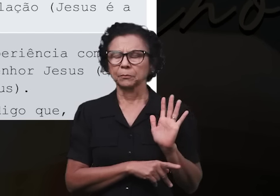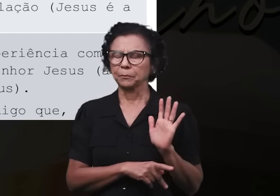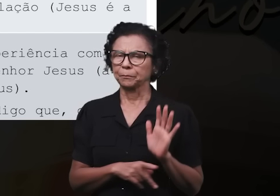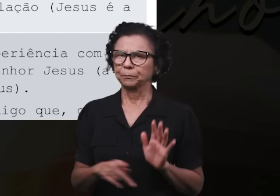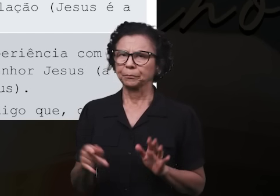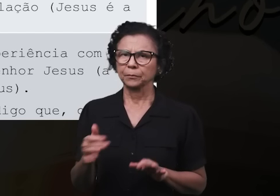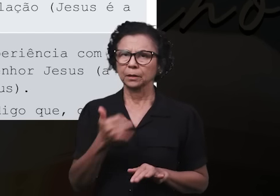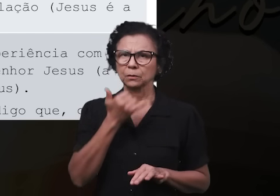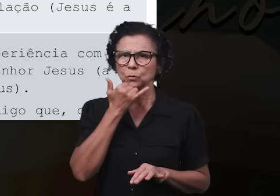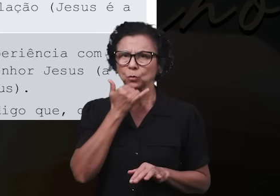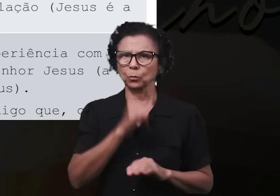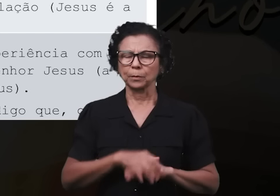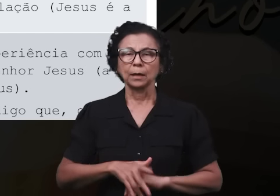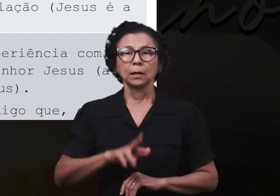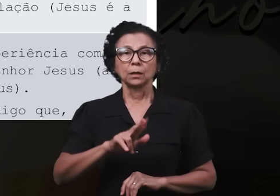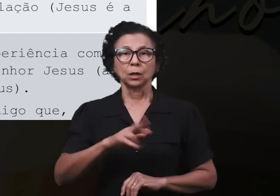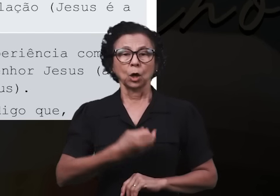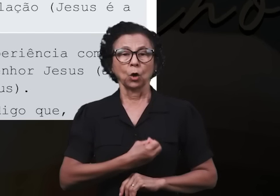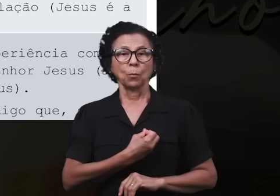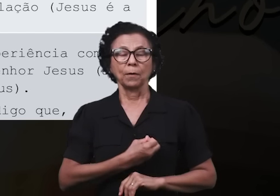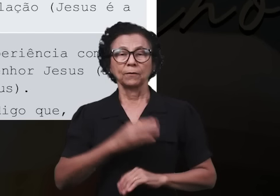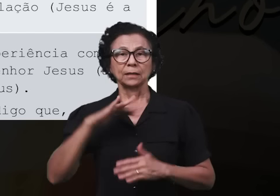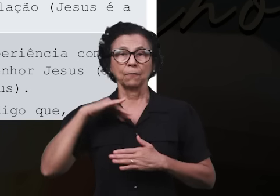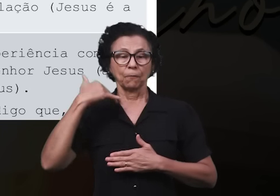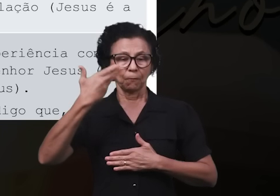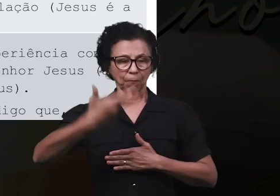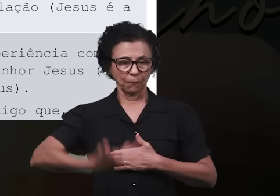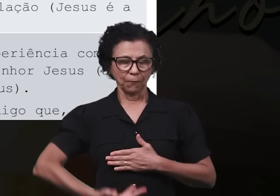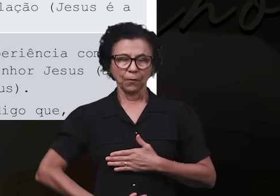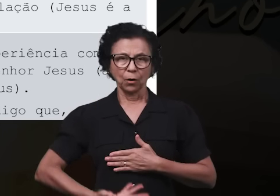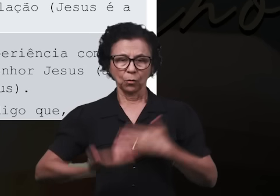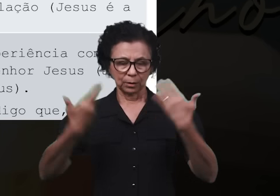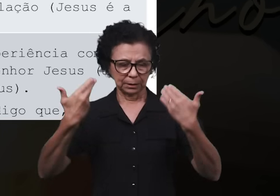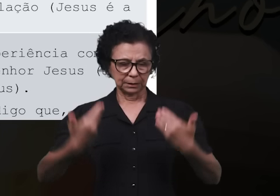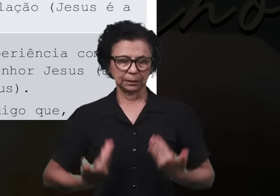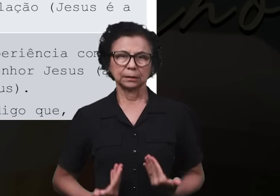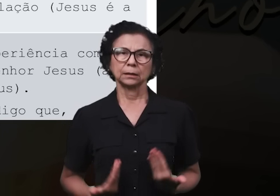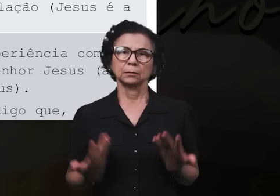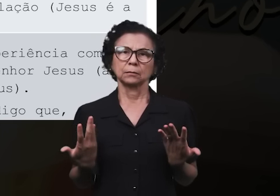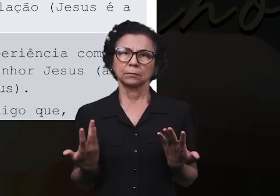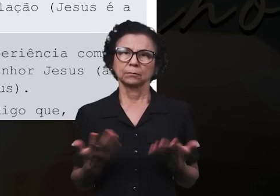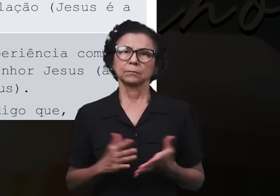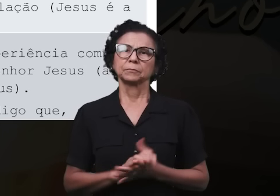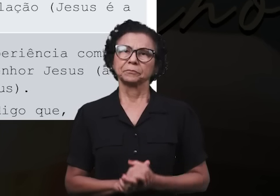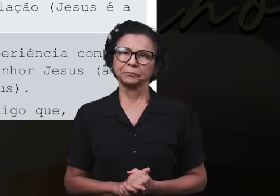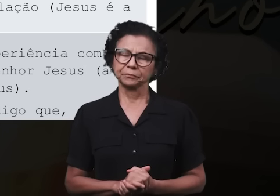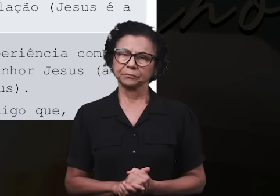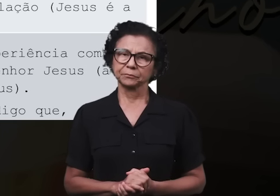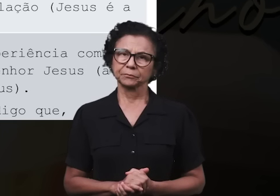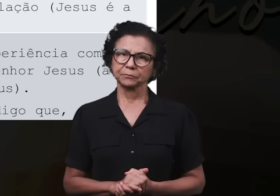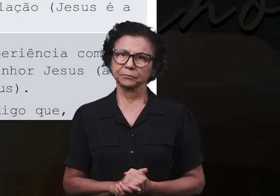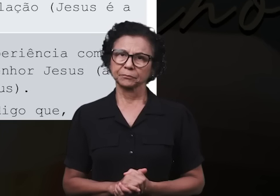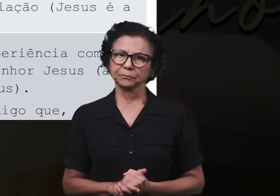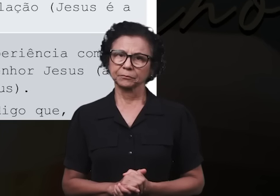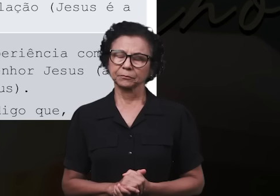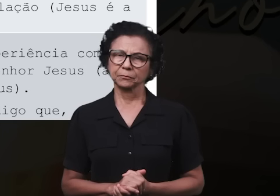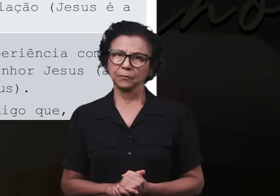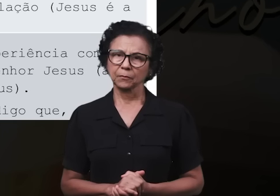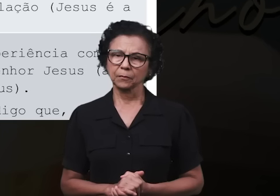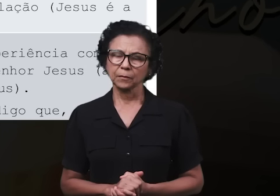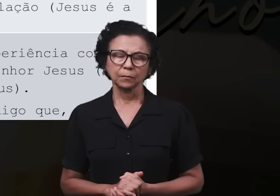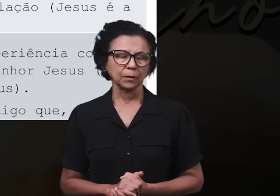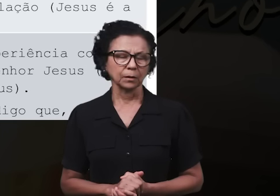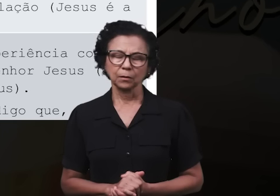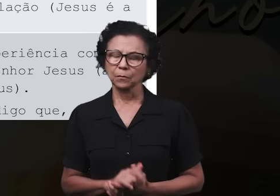Deus. Não se trata de uma vida de aparência. E isso é santificação. Então,